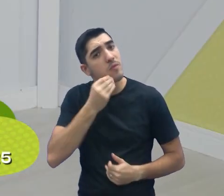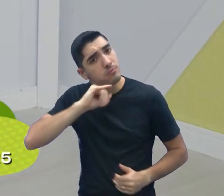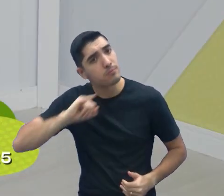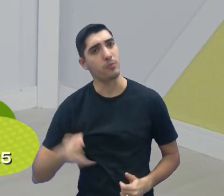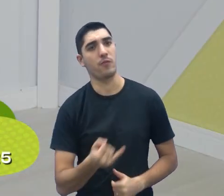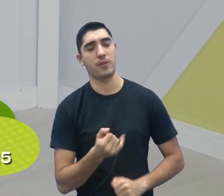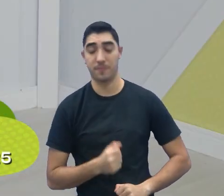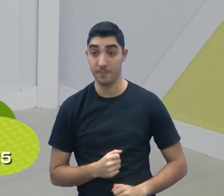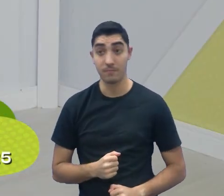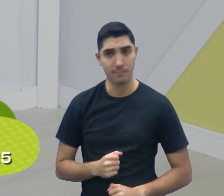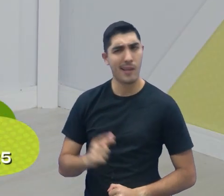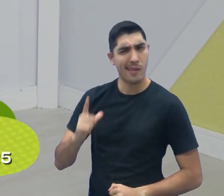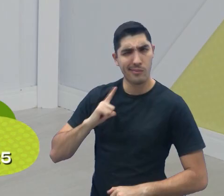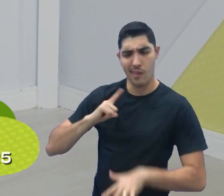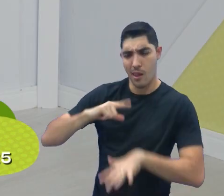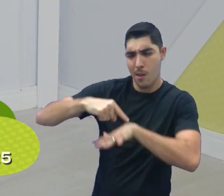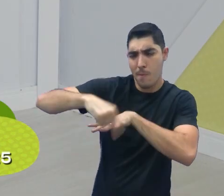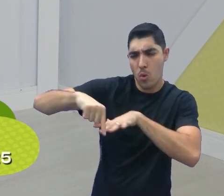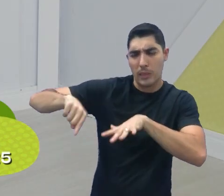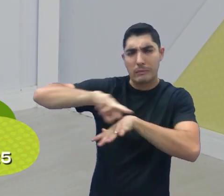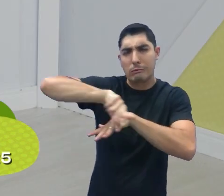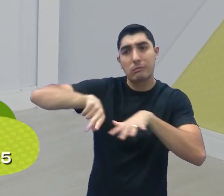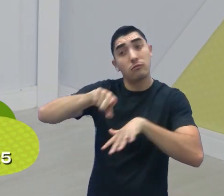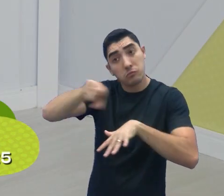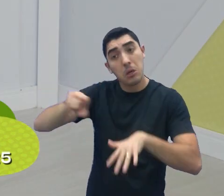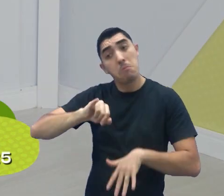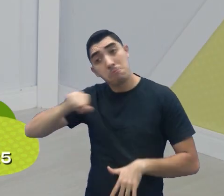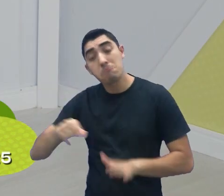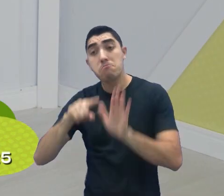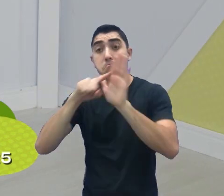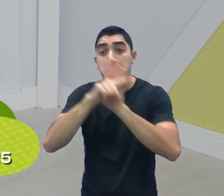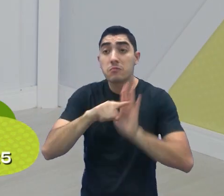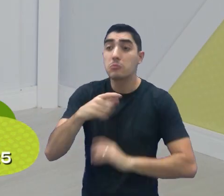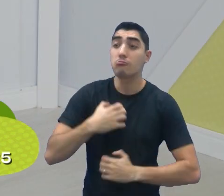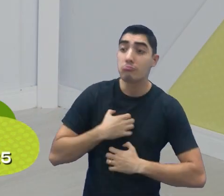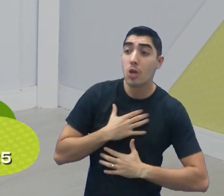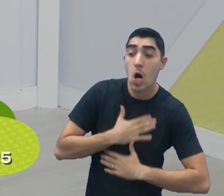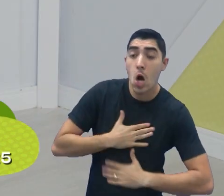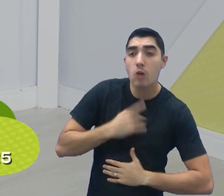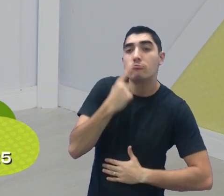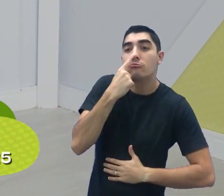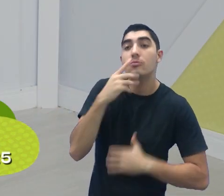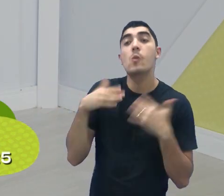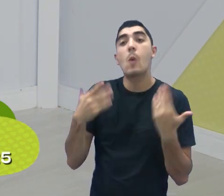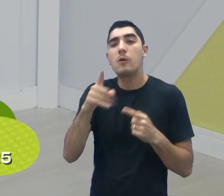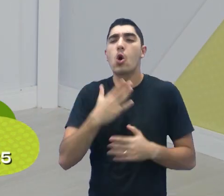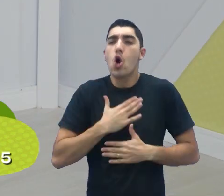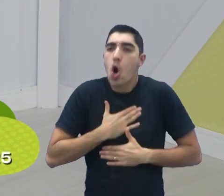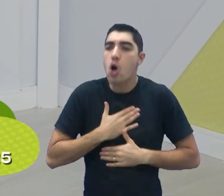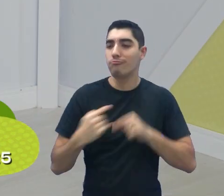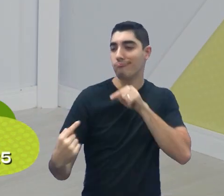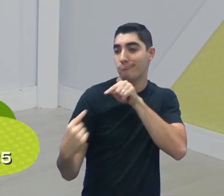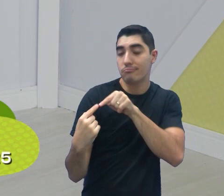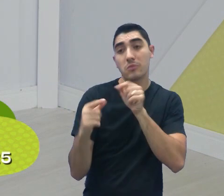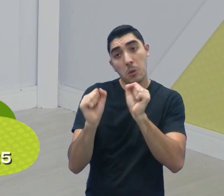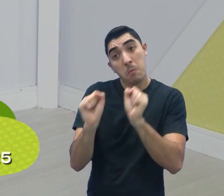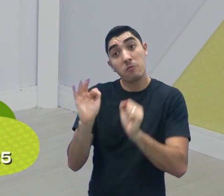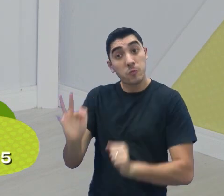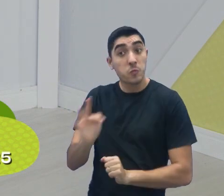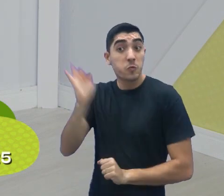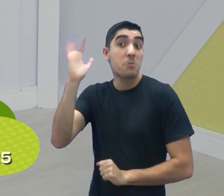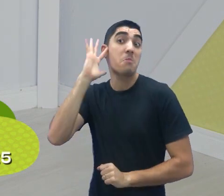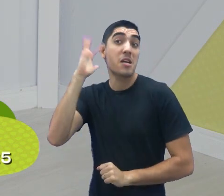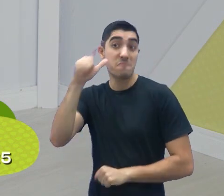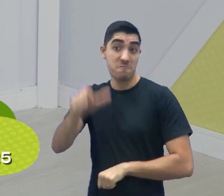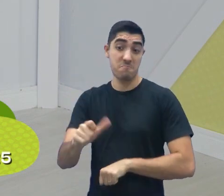certeza, tem várias modalidades, dá uma pesquisada lá, talvez uma agrade a você e você pode, quem sabe, futuramente representar a nossa cidade, por